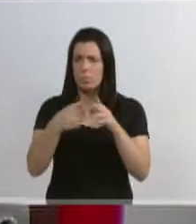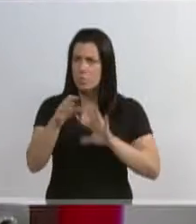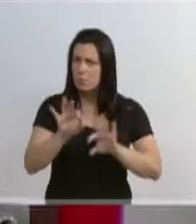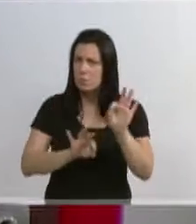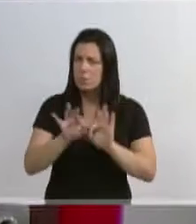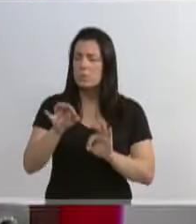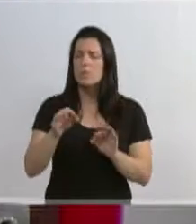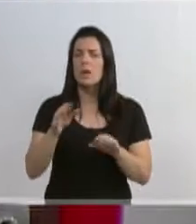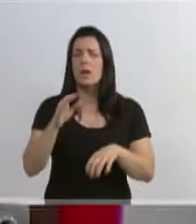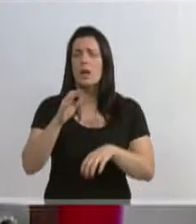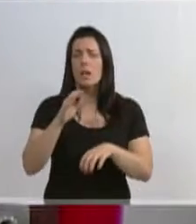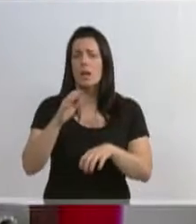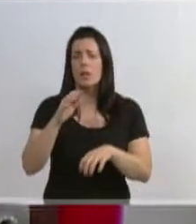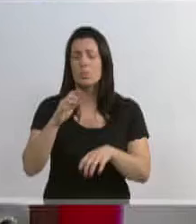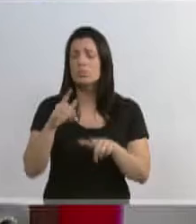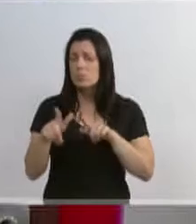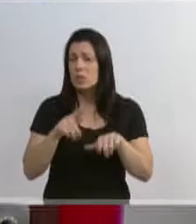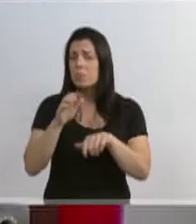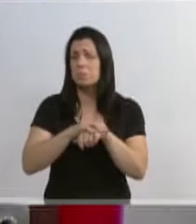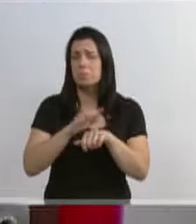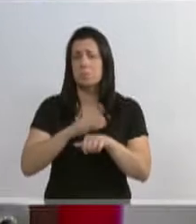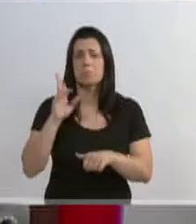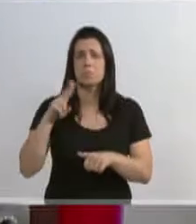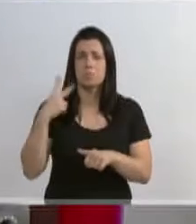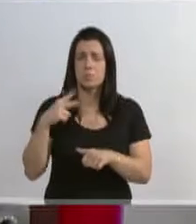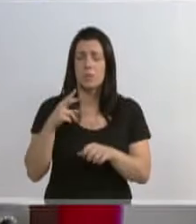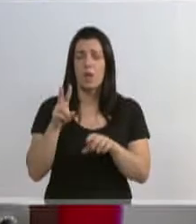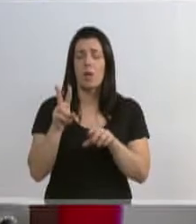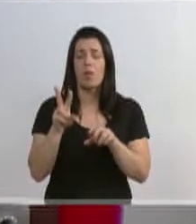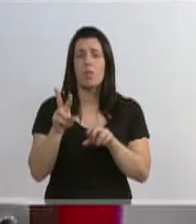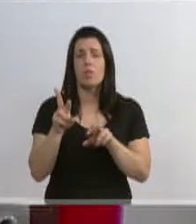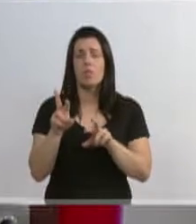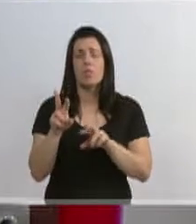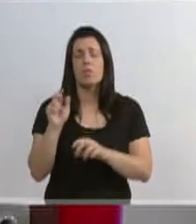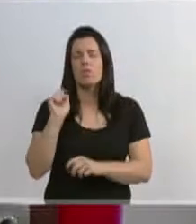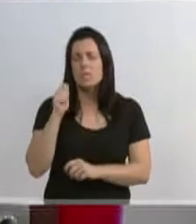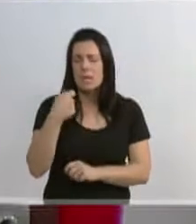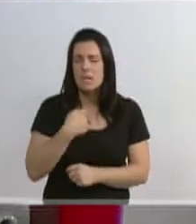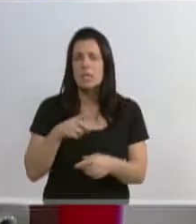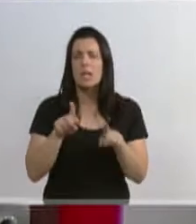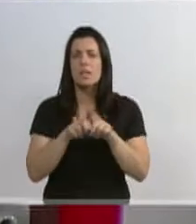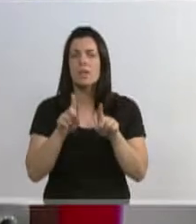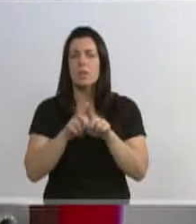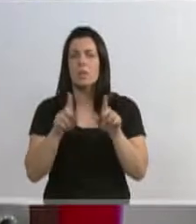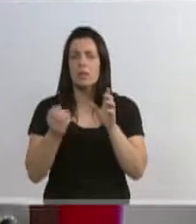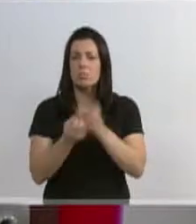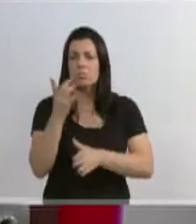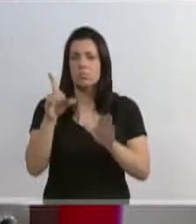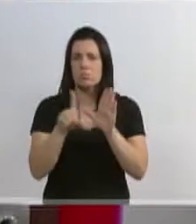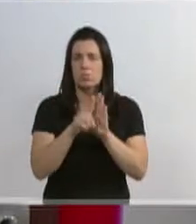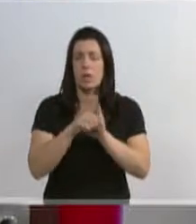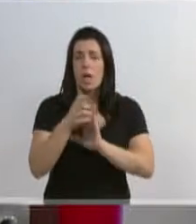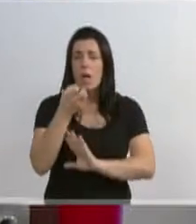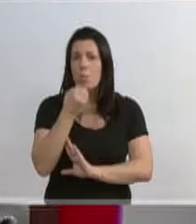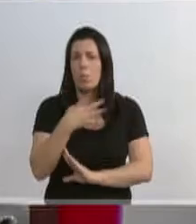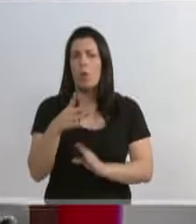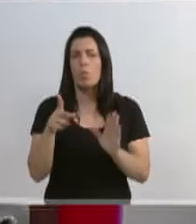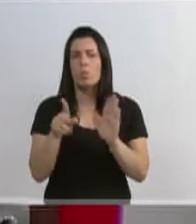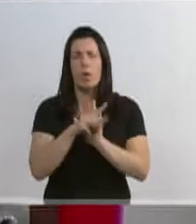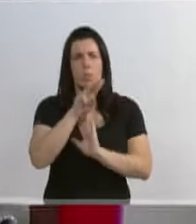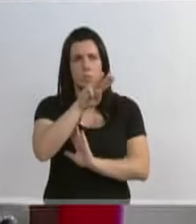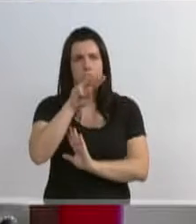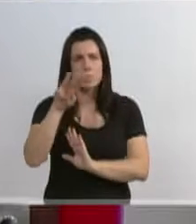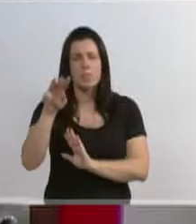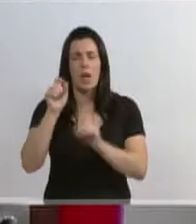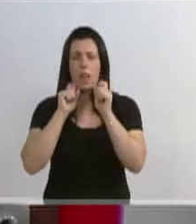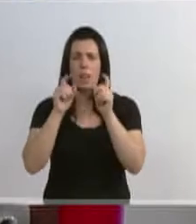Esse é o trabalho do vereador, fiscalizar e legislar. Estamos fiscalizando e com certeza vai ser até bom para o próprio Alerta Blue, a partir